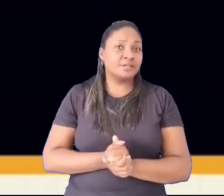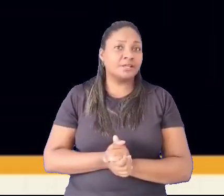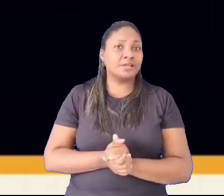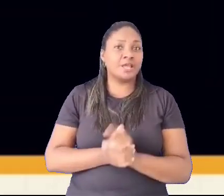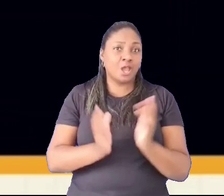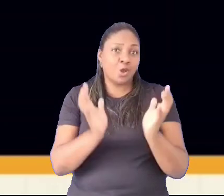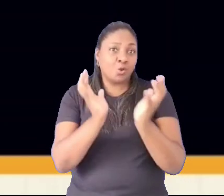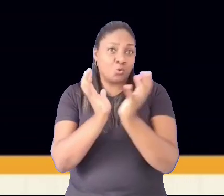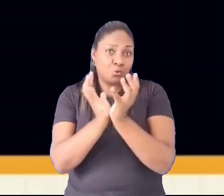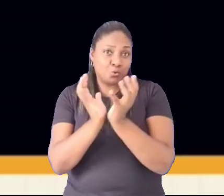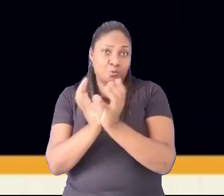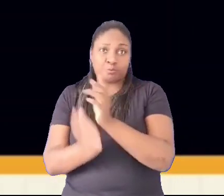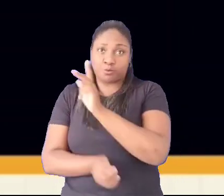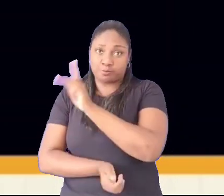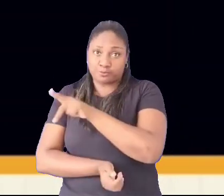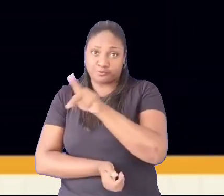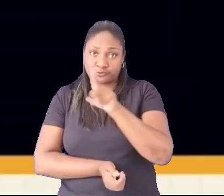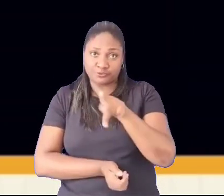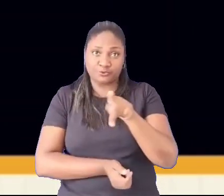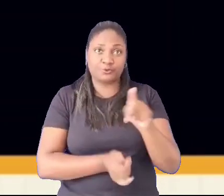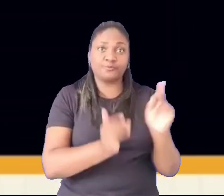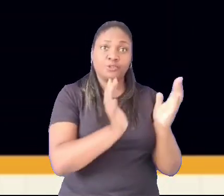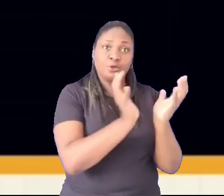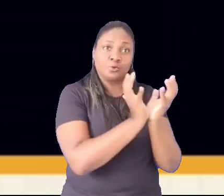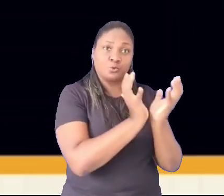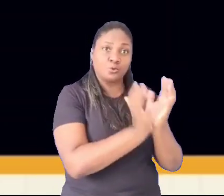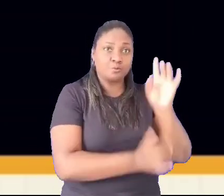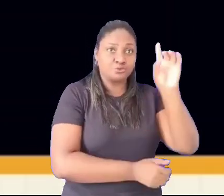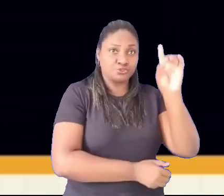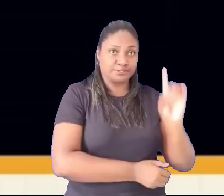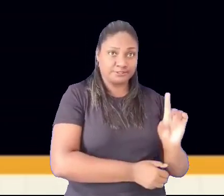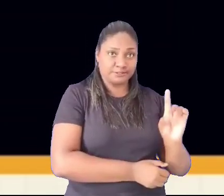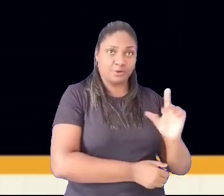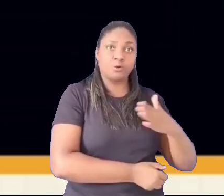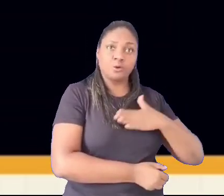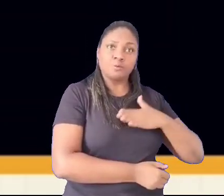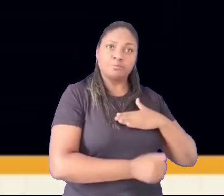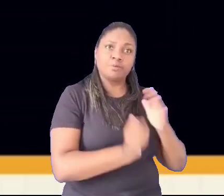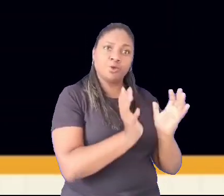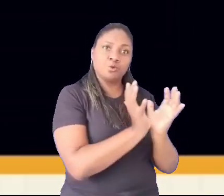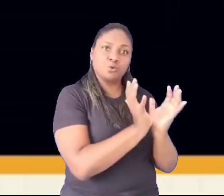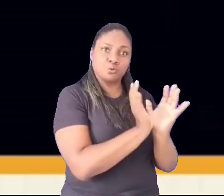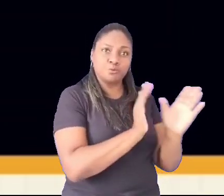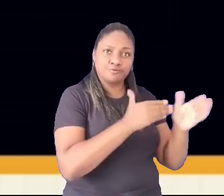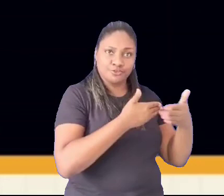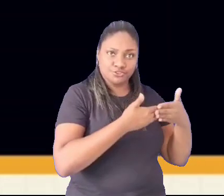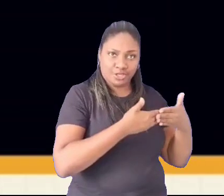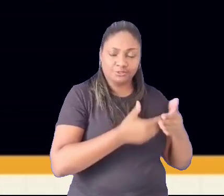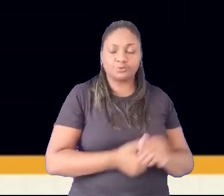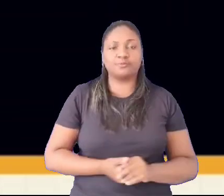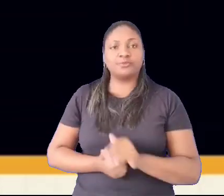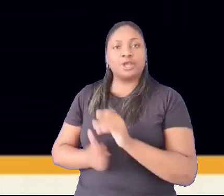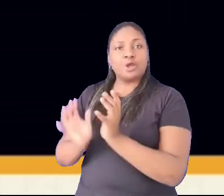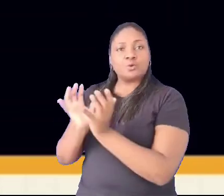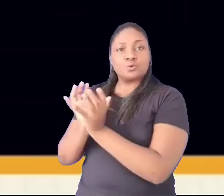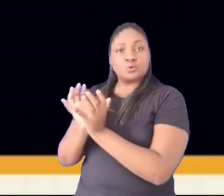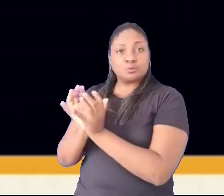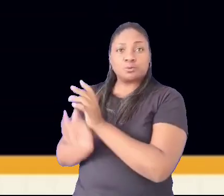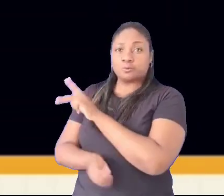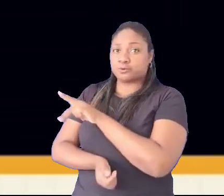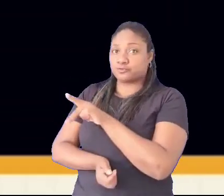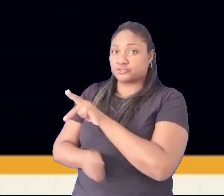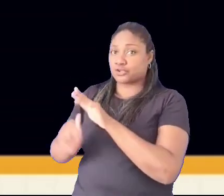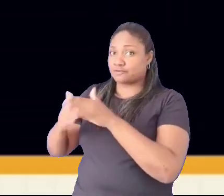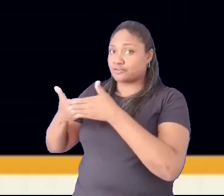A gente tem os grupos das professoras e o grupo da direção. O meu grupo é fechado, das professoras não, mas elas vão fechar